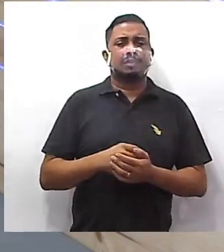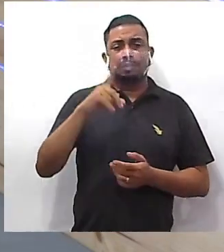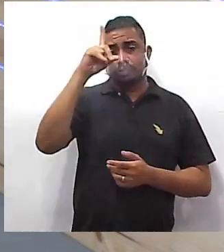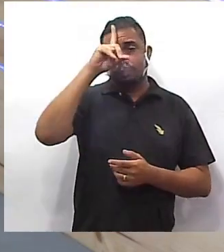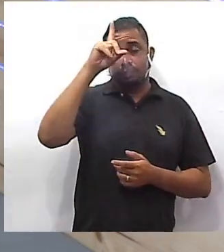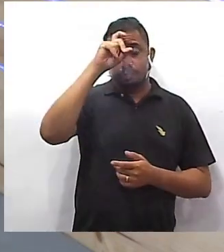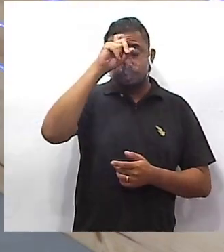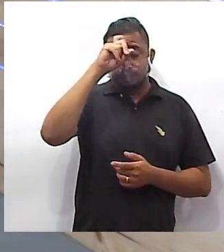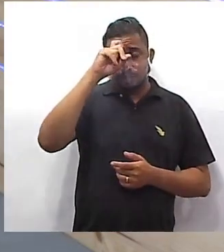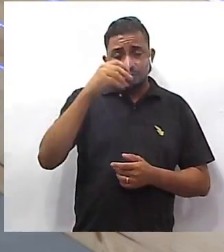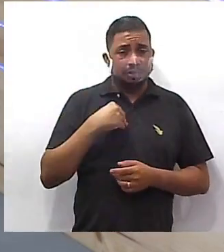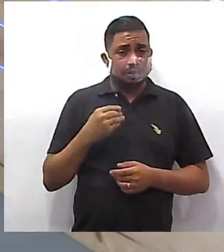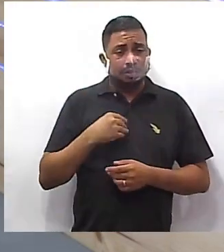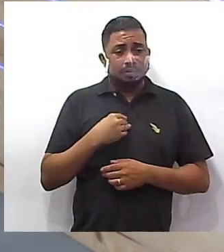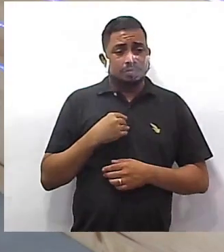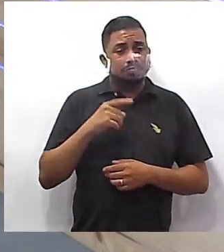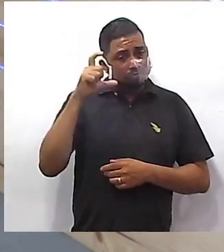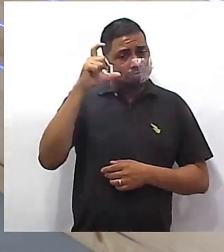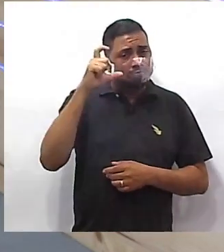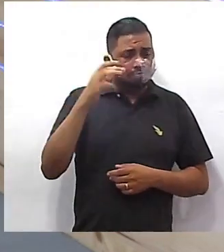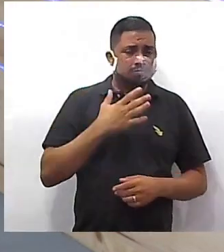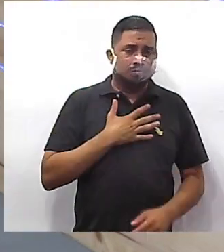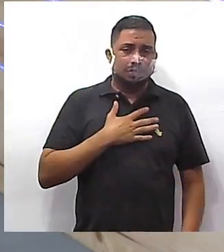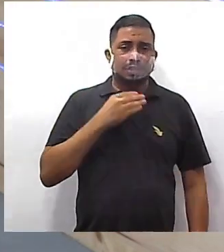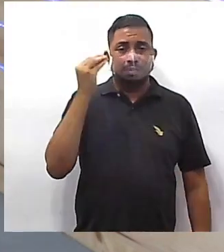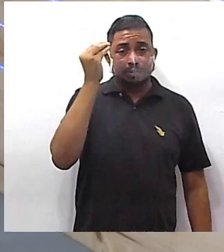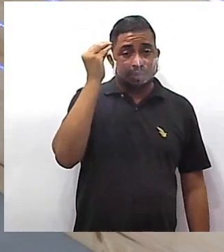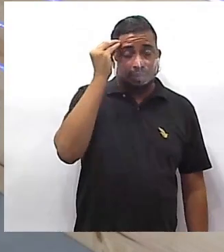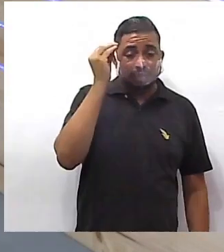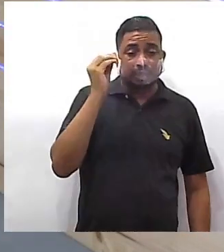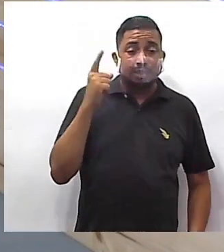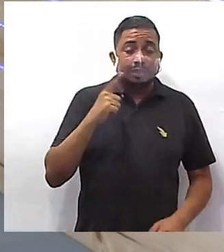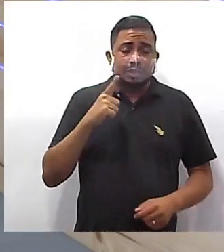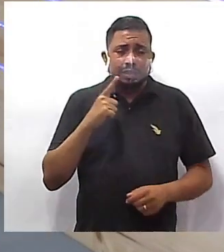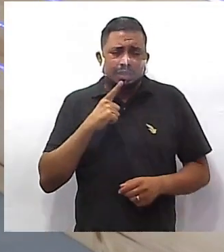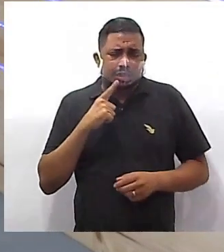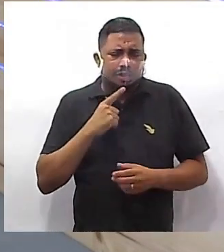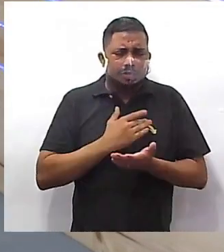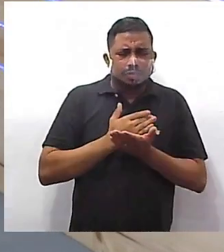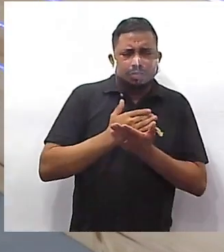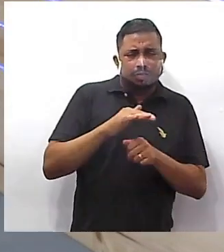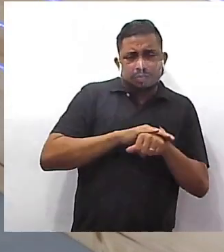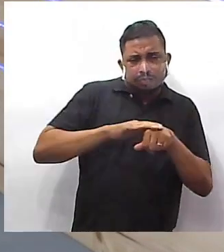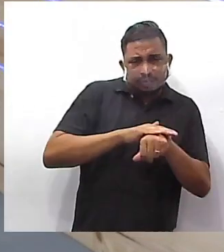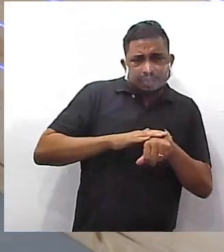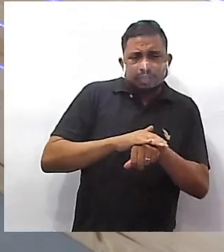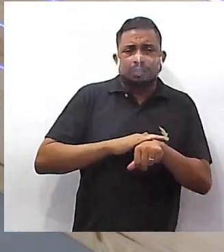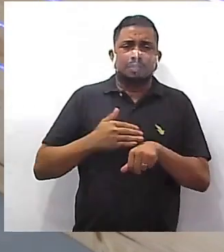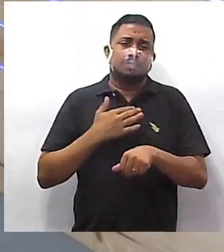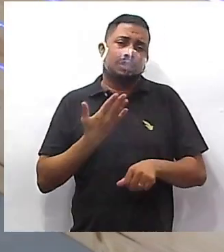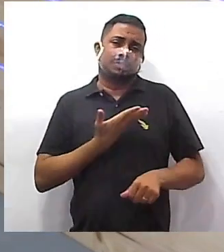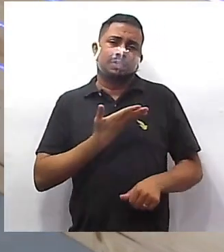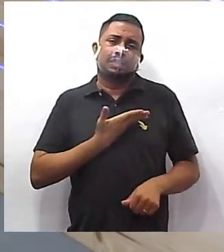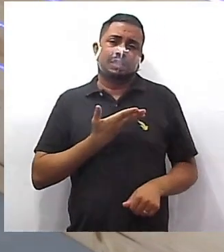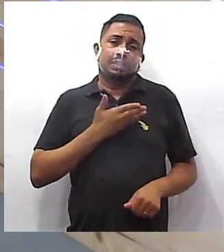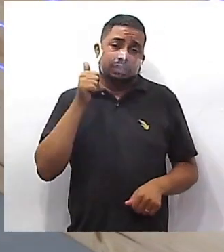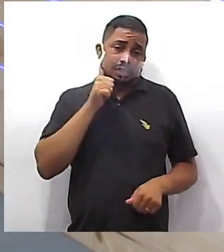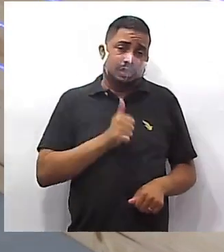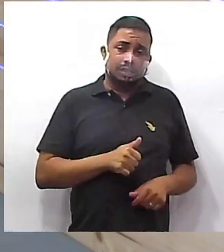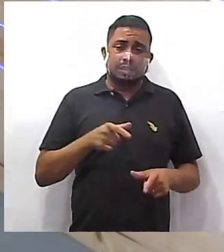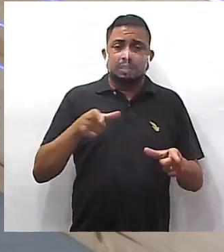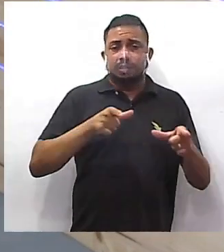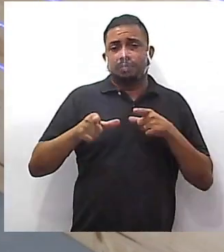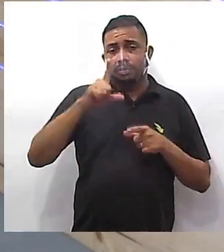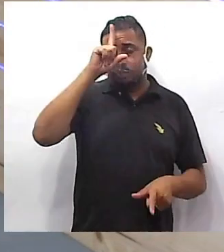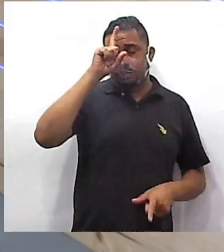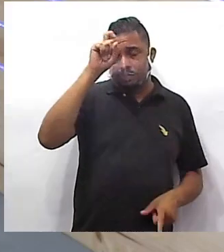interessante, né, essa minha experiência. E conversando com várias amigas minhas que ainda trabalham no hospital, como eu falei